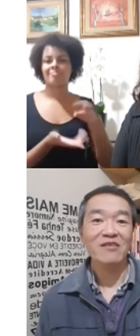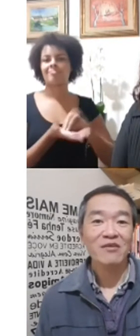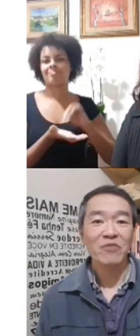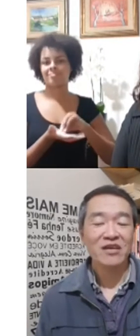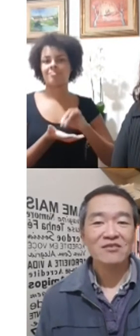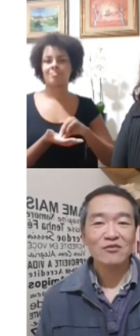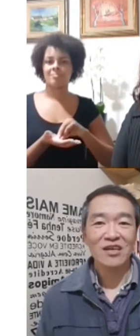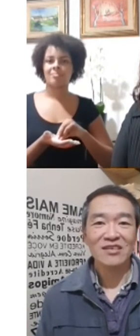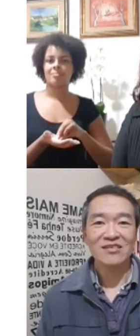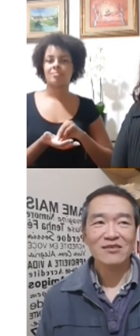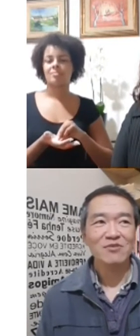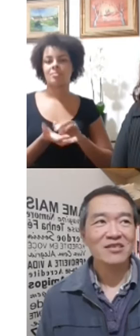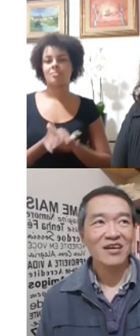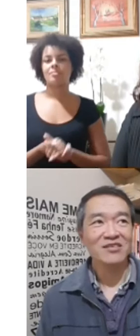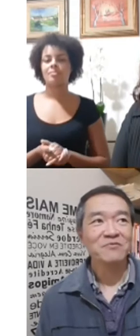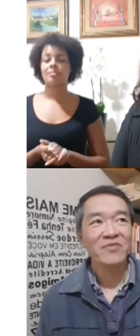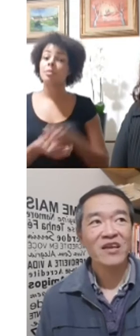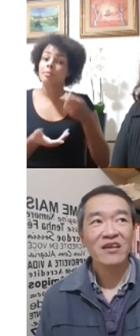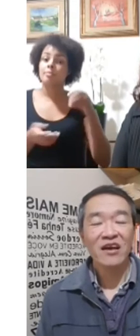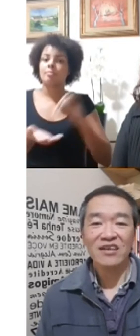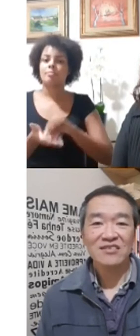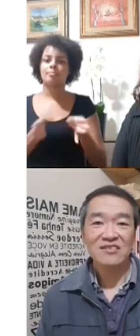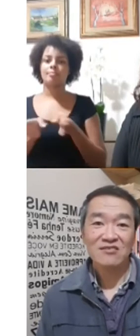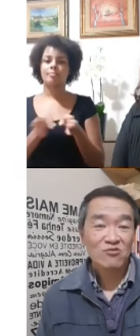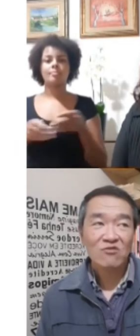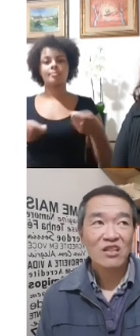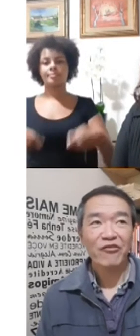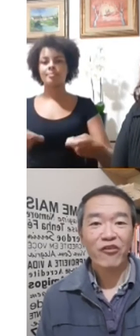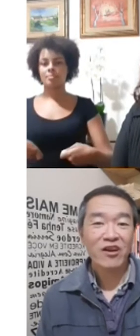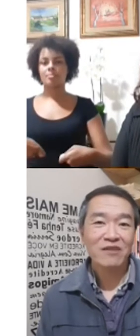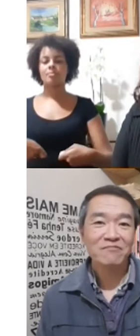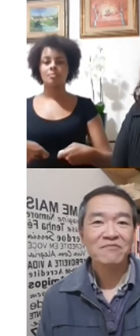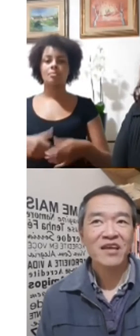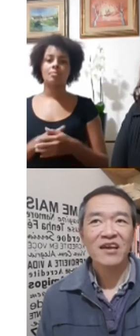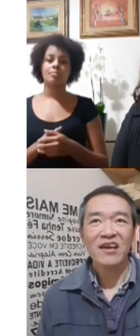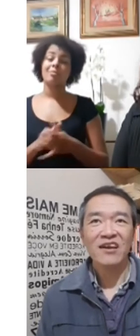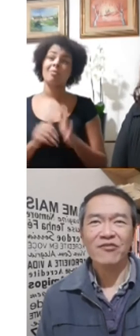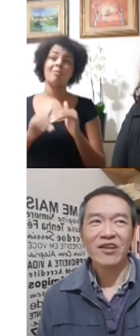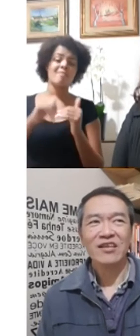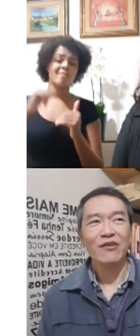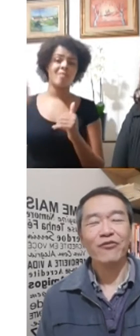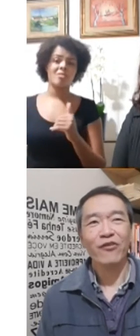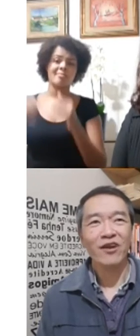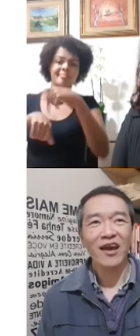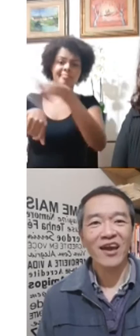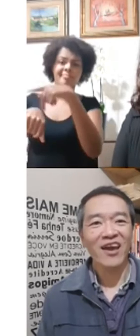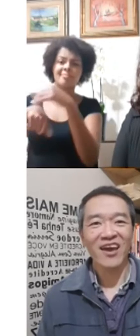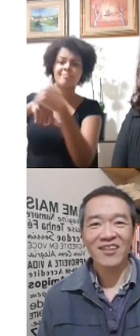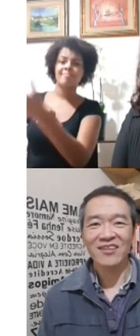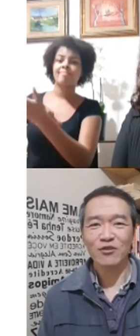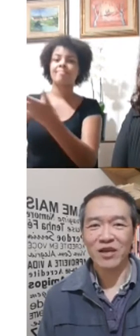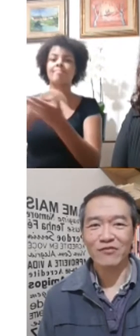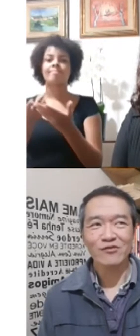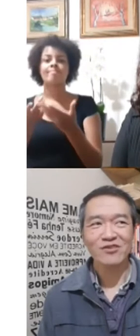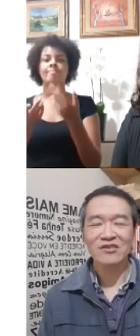ter para a questão da acessibilidade. Assim, lá fora, falar que lá fora